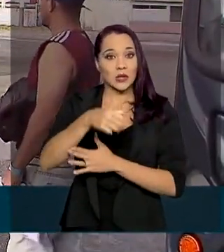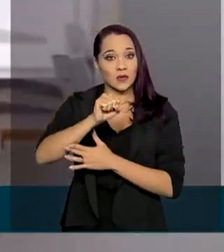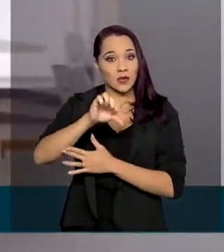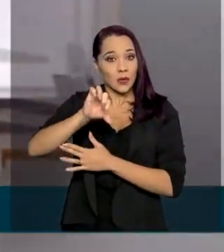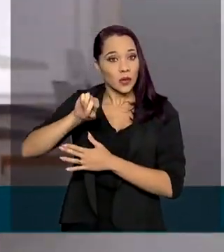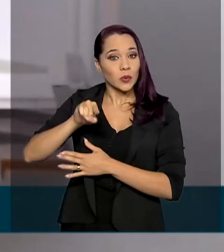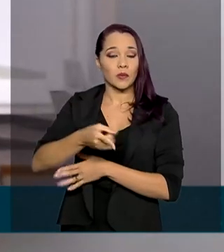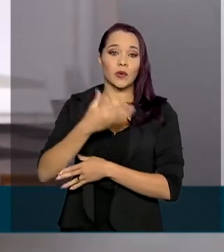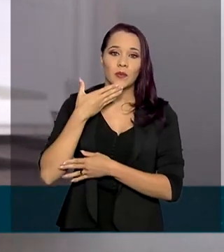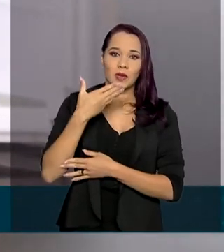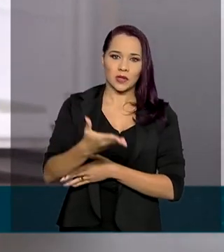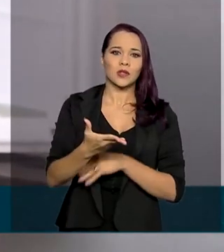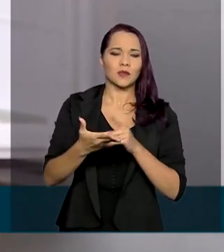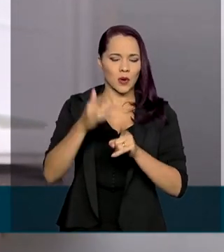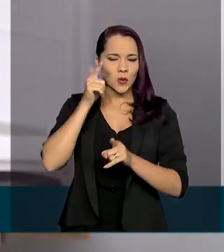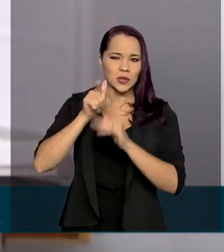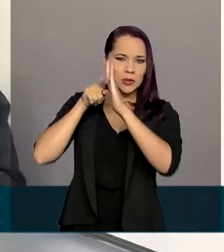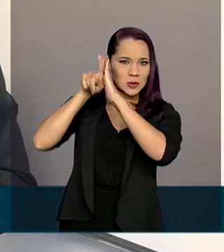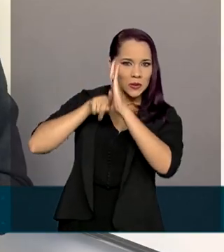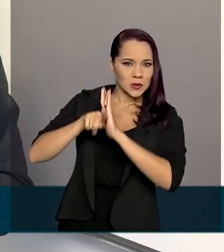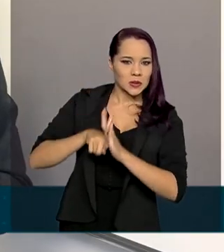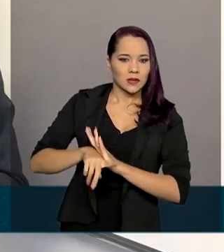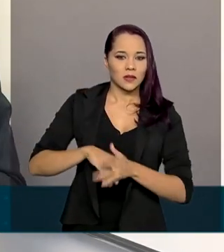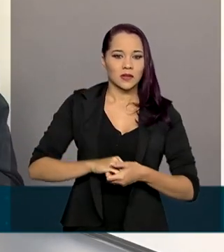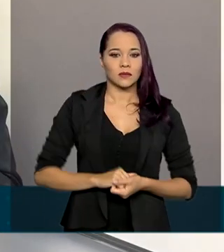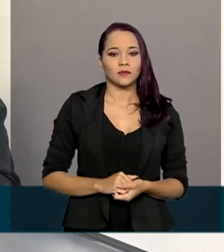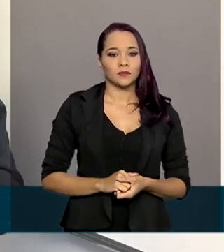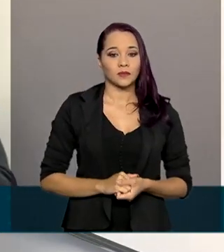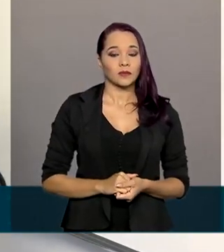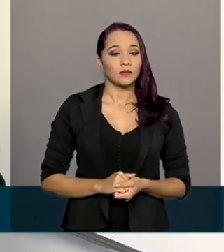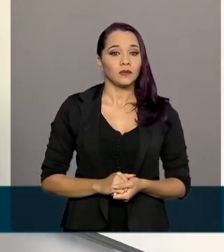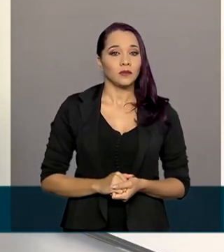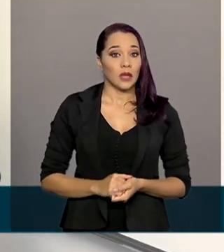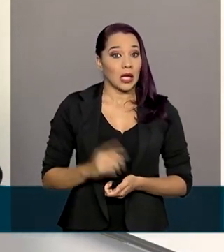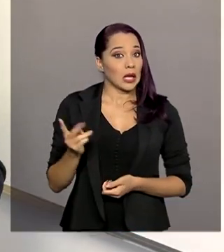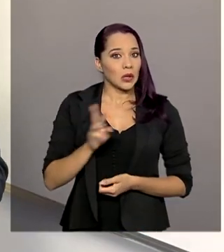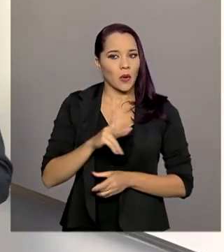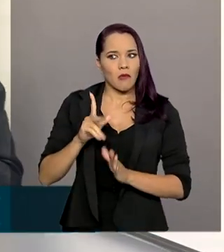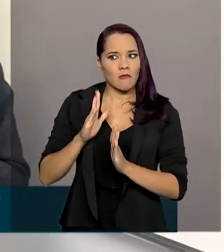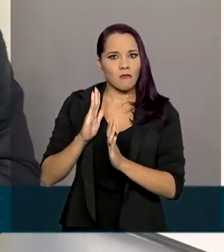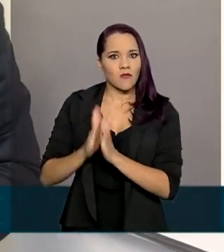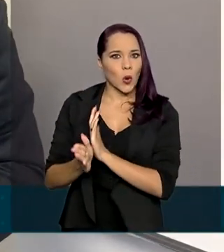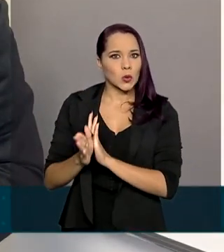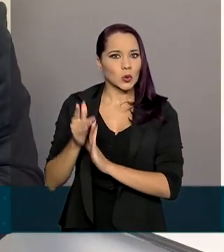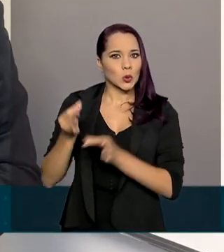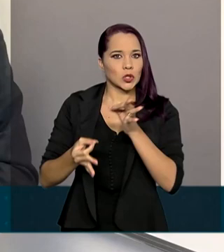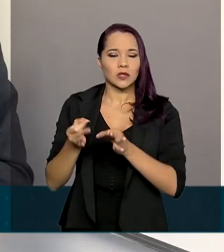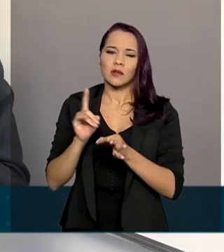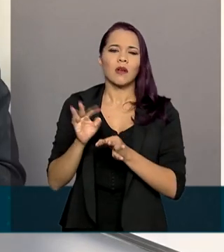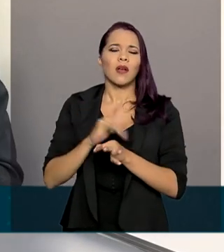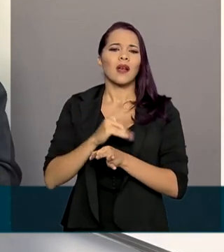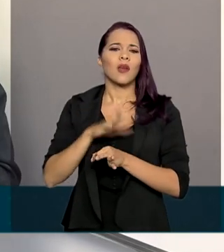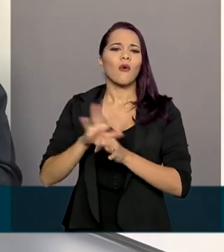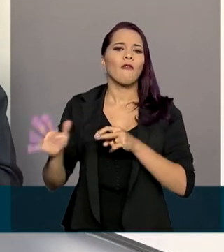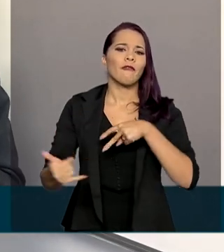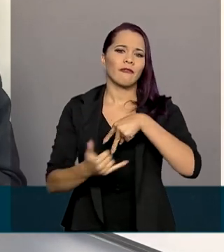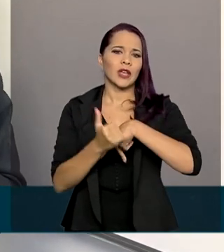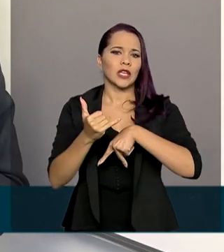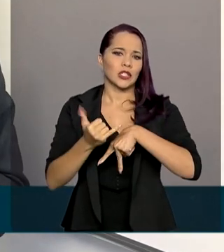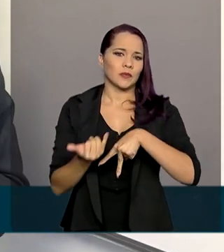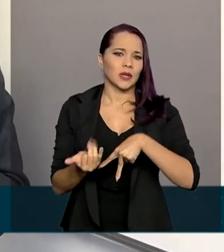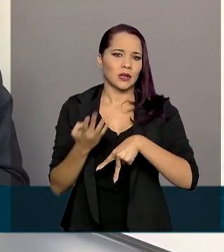pedidos para serem analisados. Ele não é um foragido da justiça. Ele, na verdade, é uma vítima. Ele uma pessoa